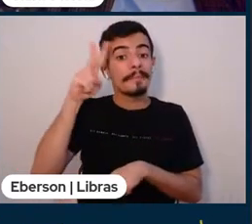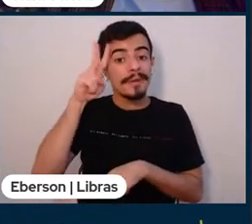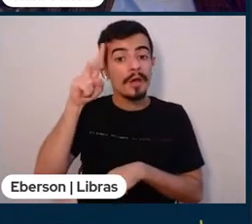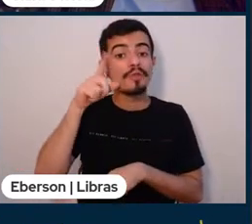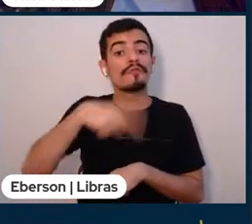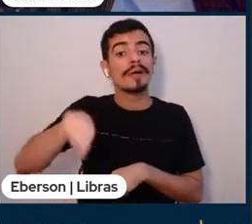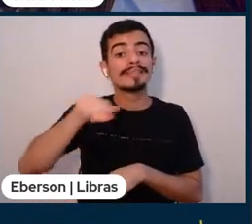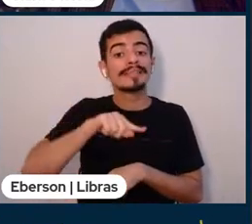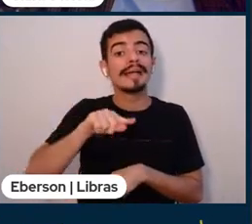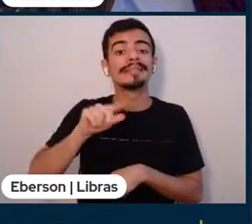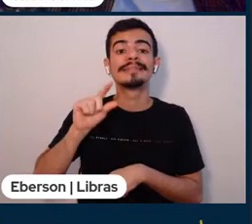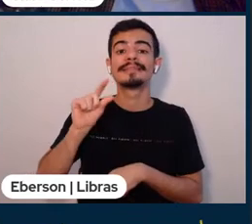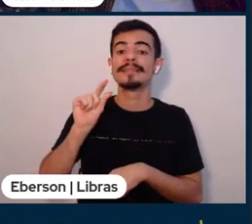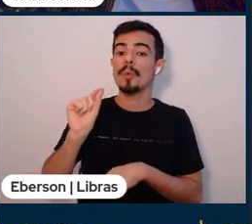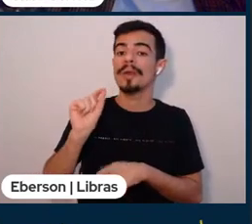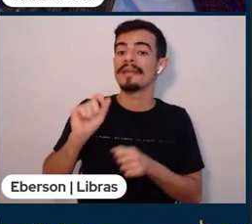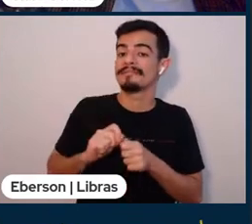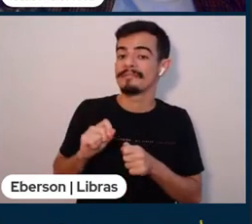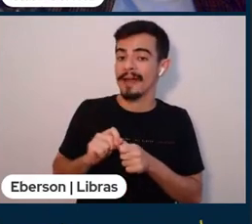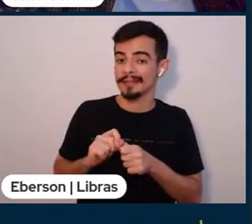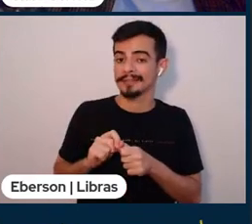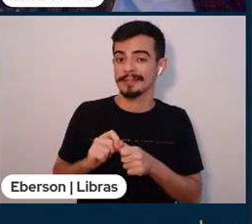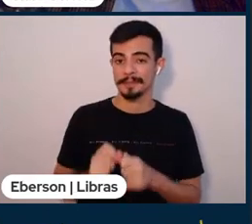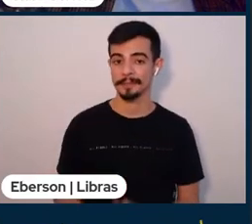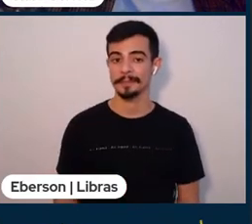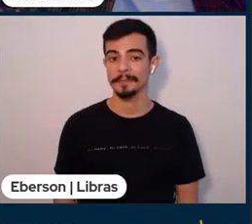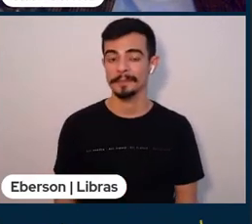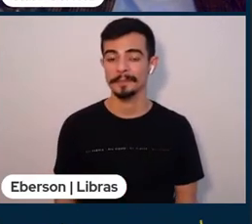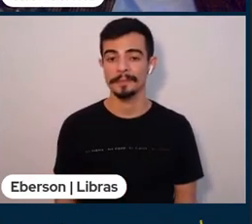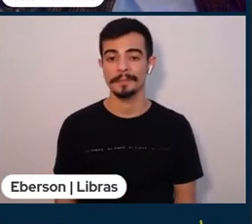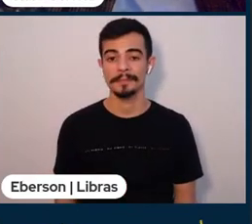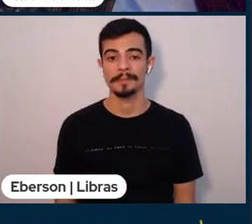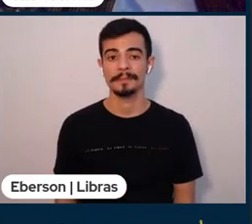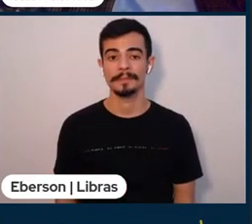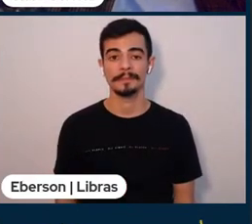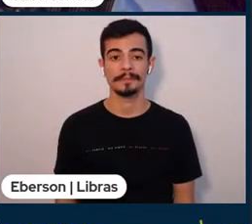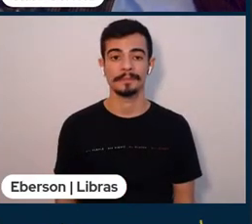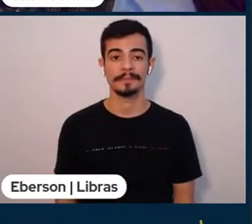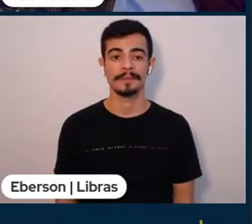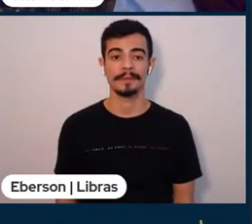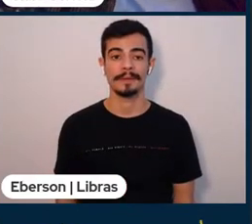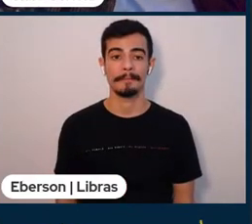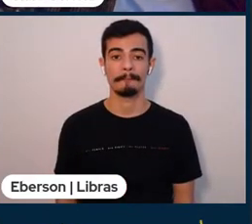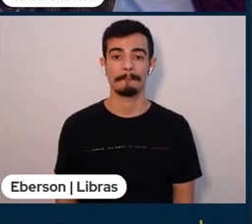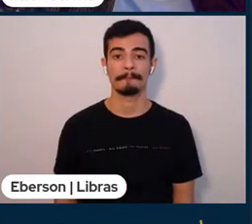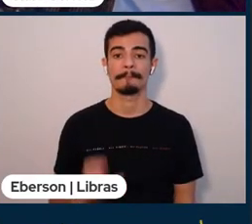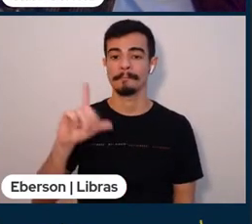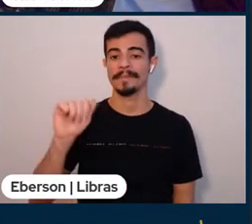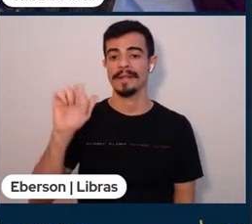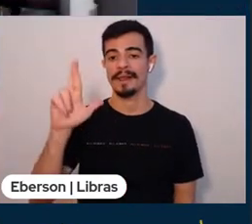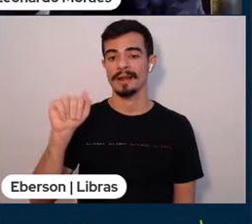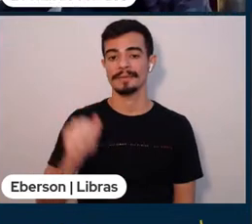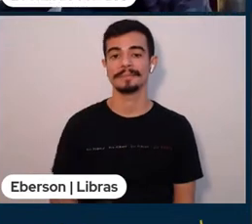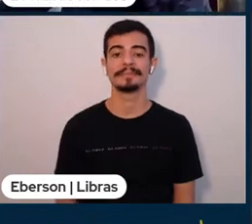o que que vocês estão fazendo, assim, só para a gente dar uma encerrada. Eu vou convidar a Clara primeiro.